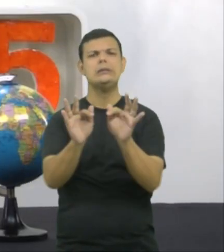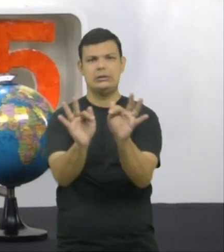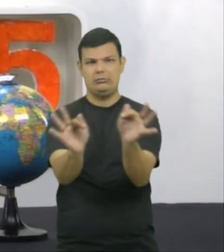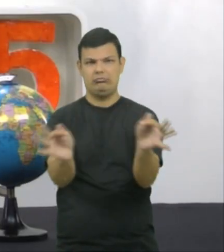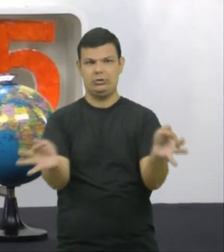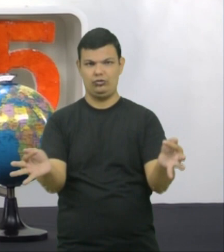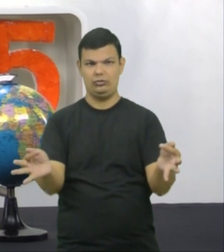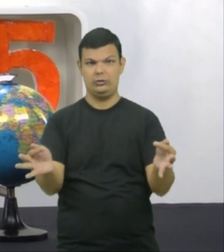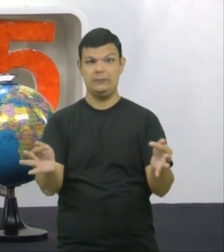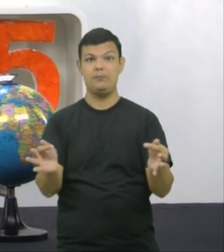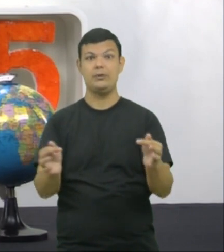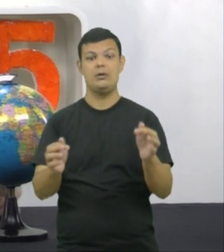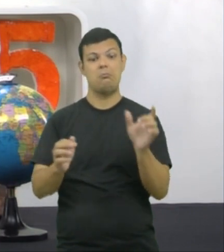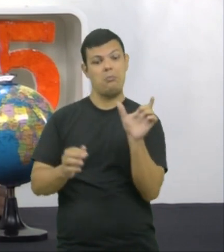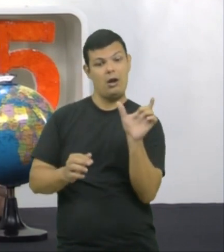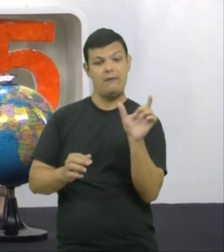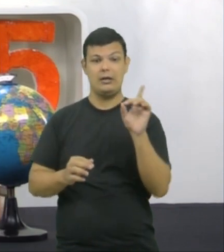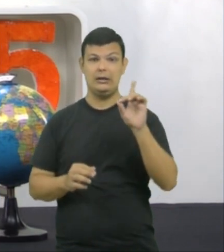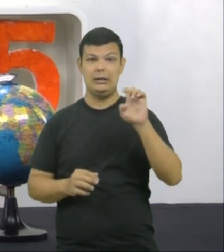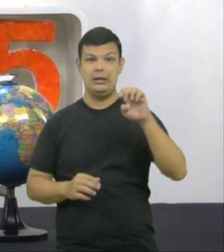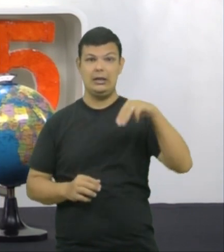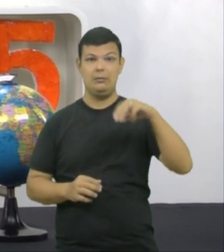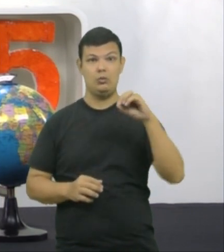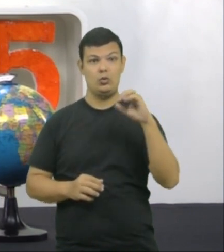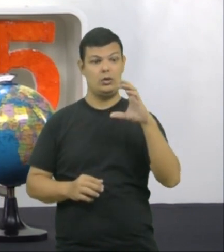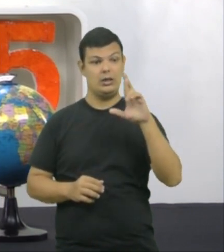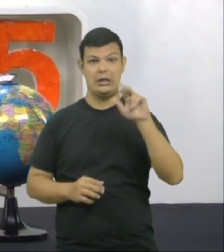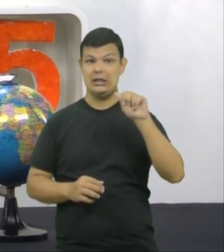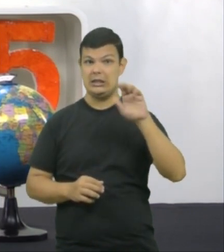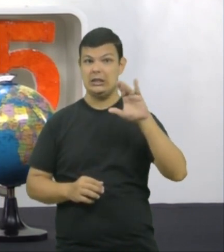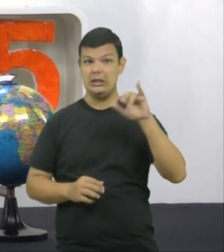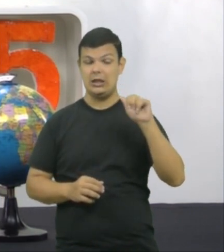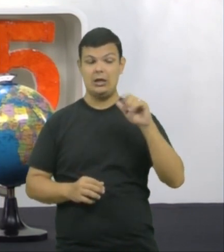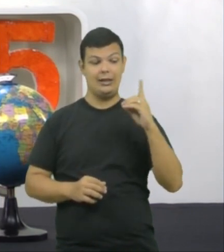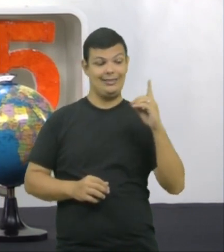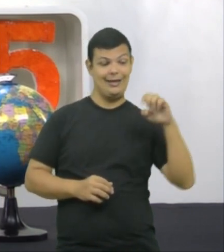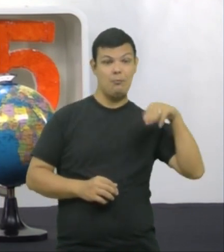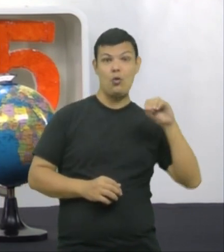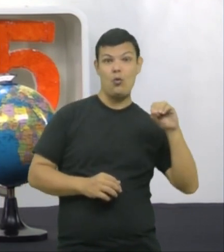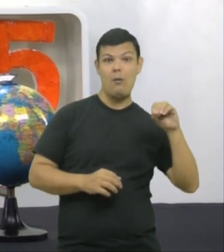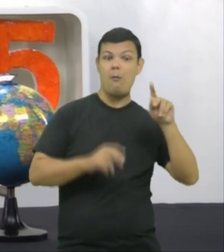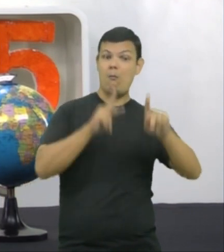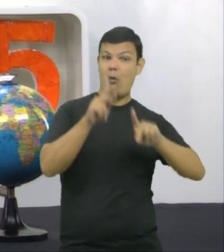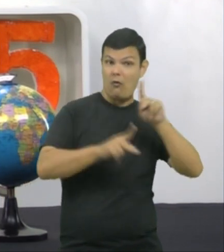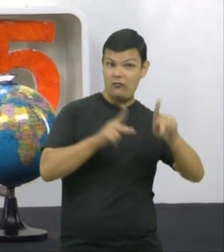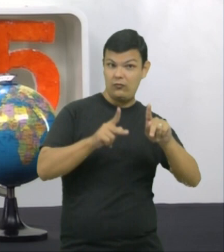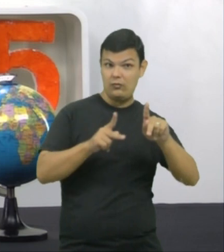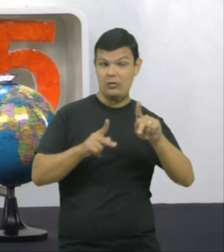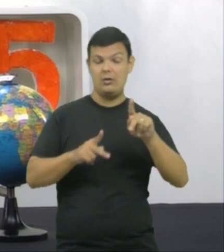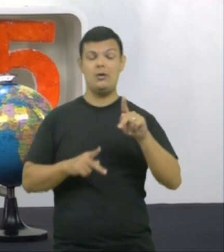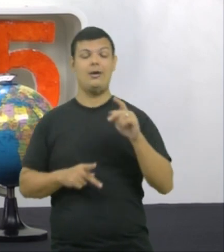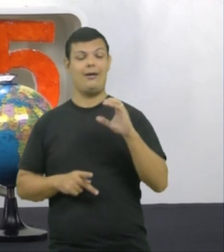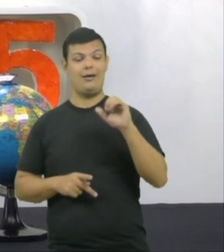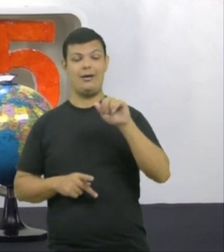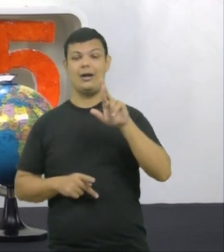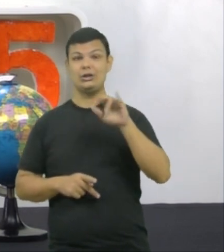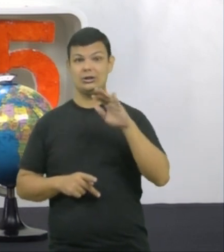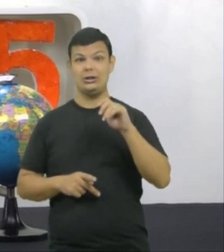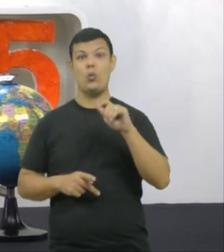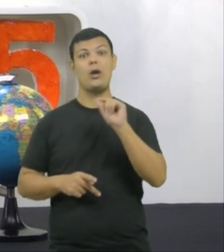simples. Democracia, demo, povo, cracia, poder. Poder na mão do povo,